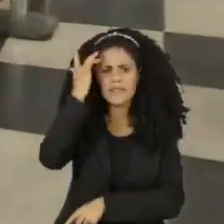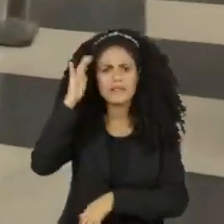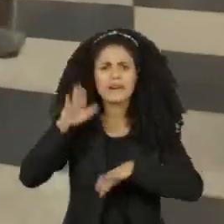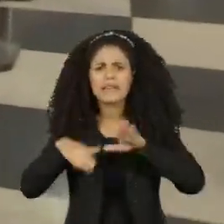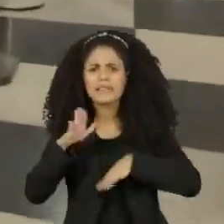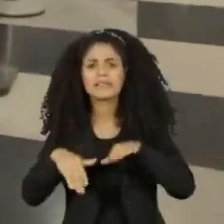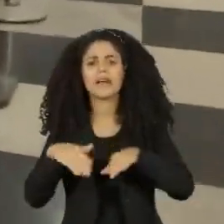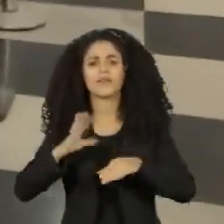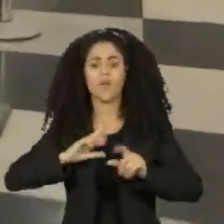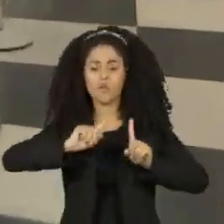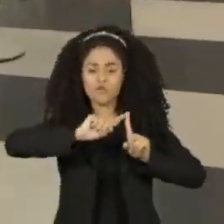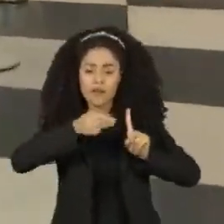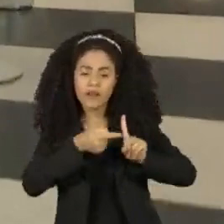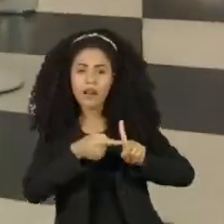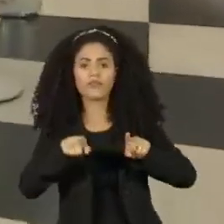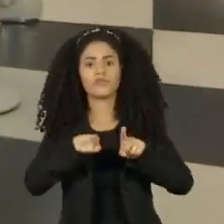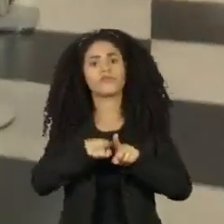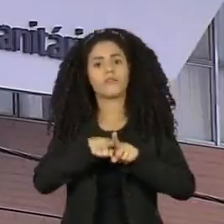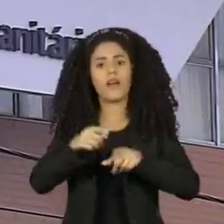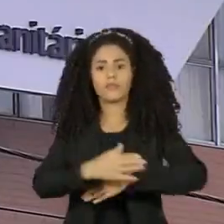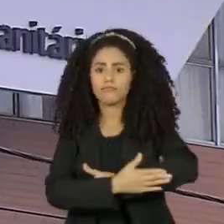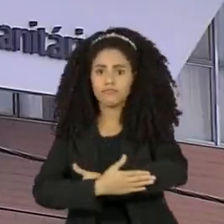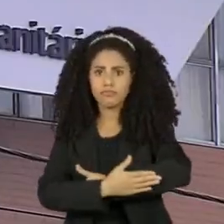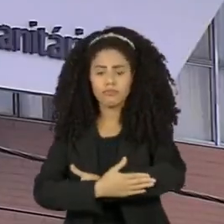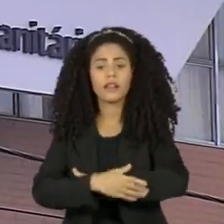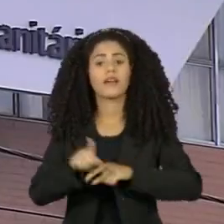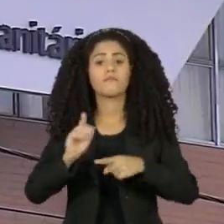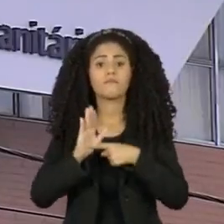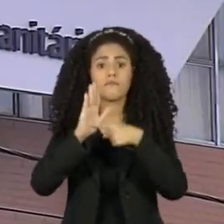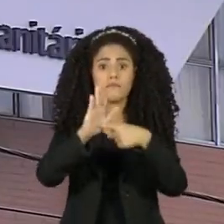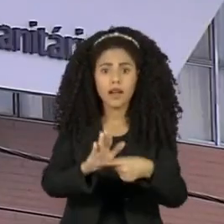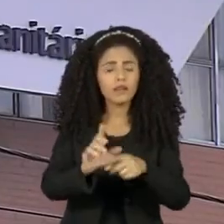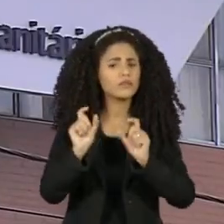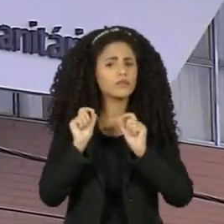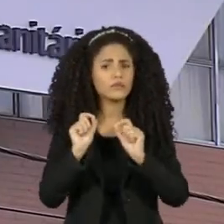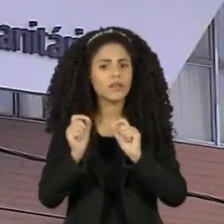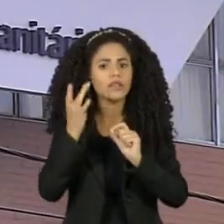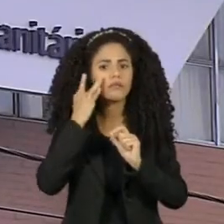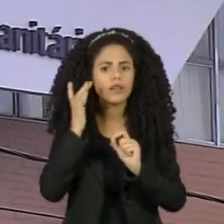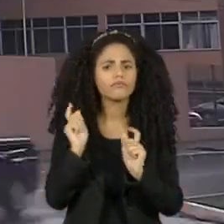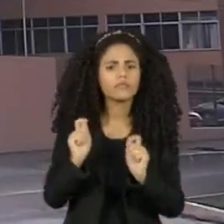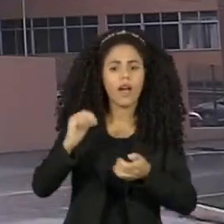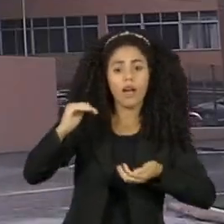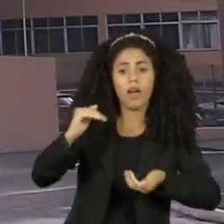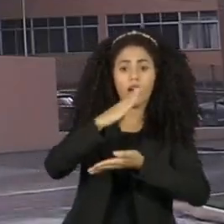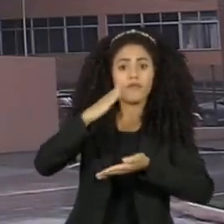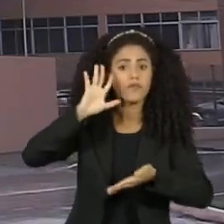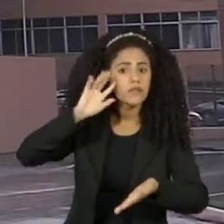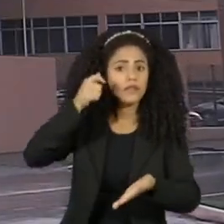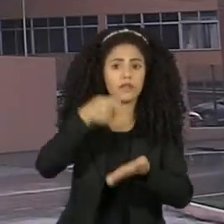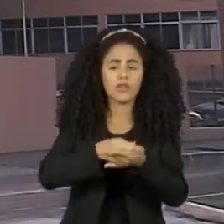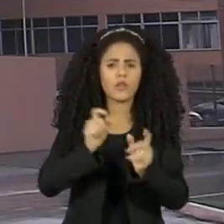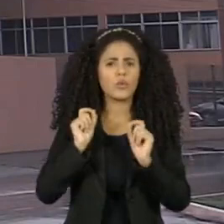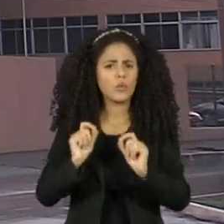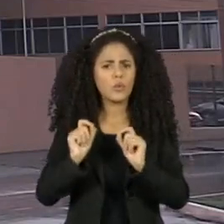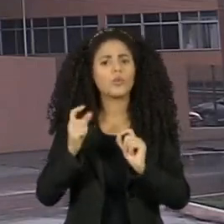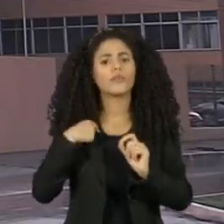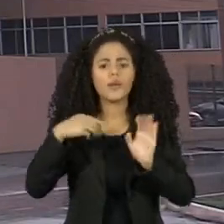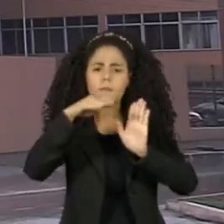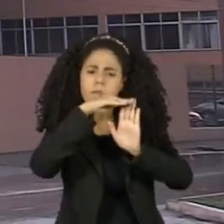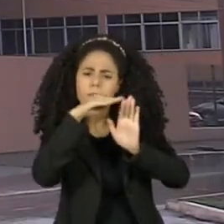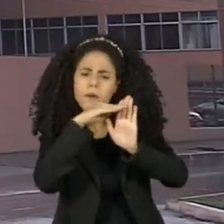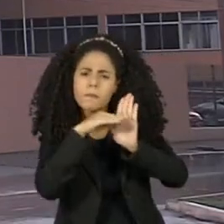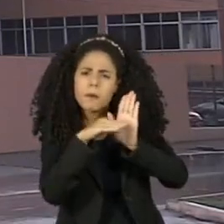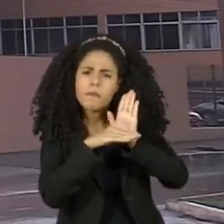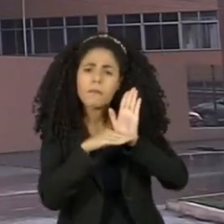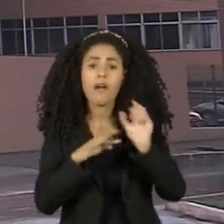vulneráveis, como grávidas e gestantes. Apesar da flexibilidade, a Anvisa decidiu manter algumas medidas